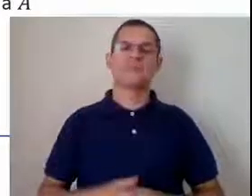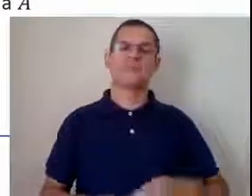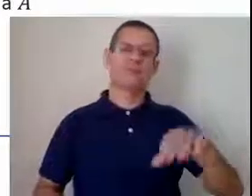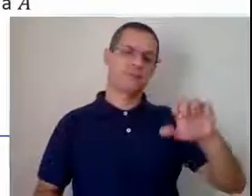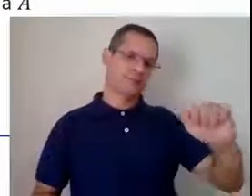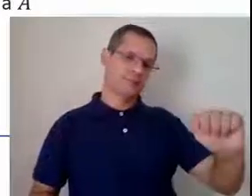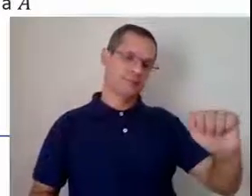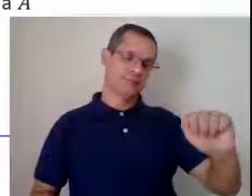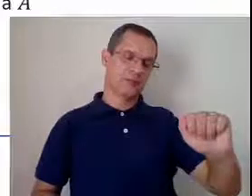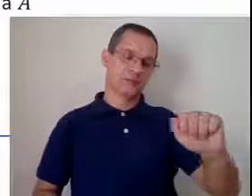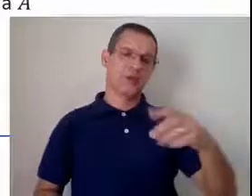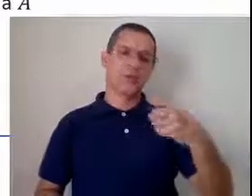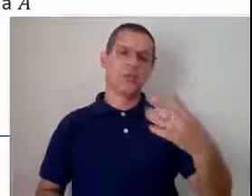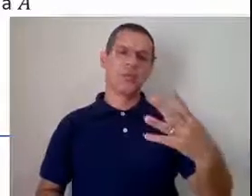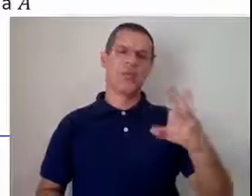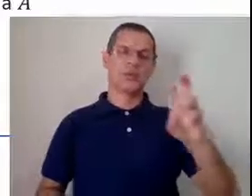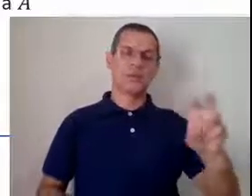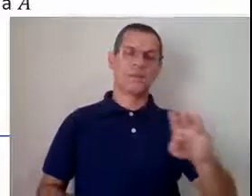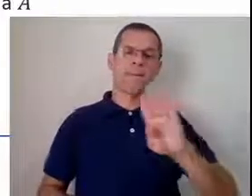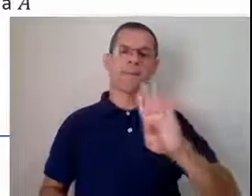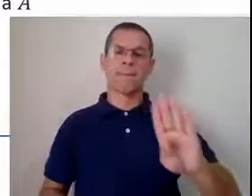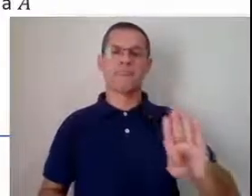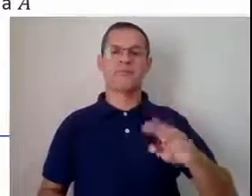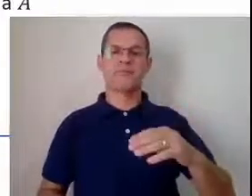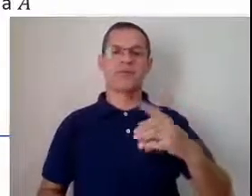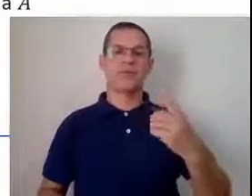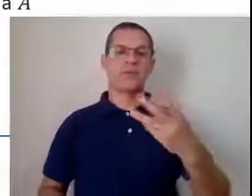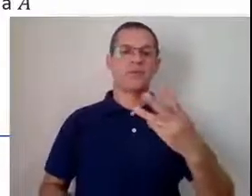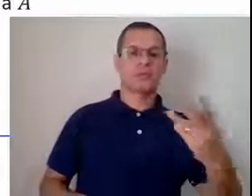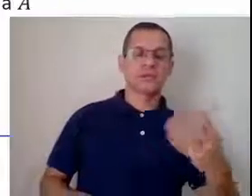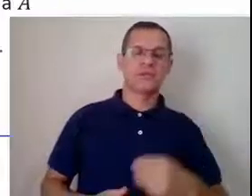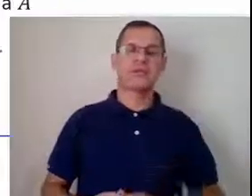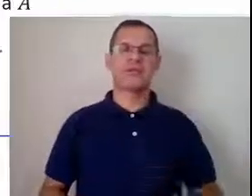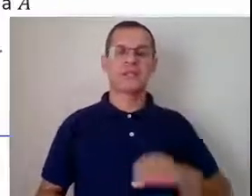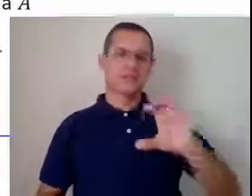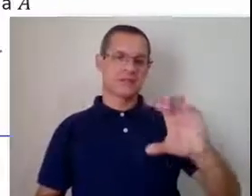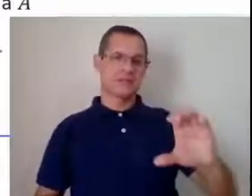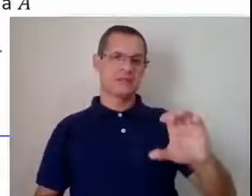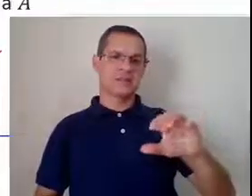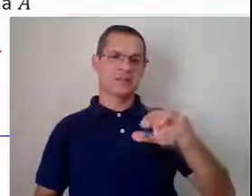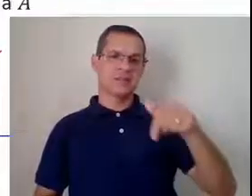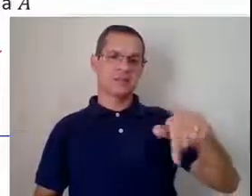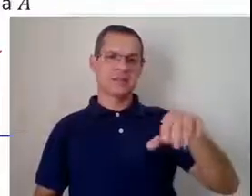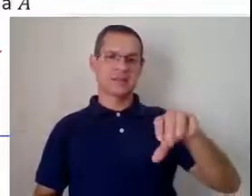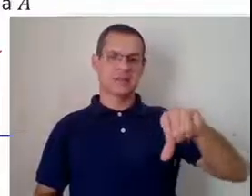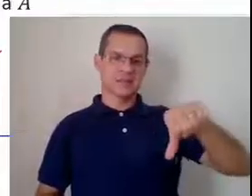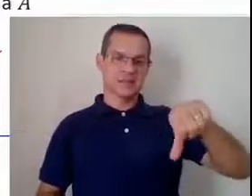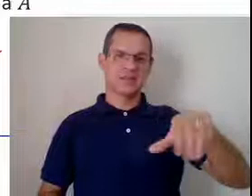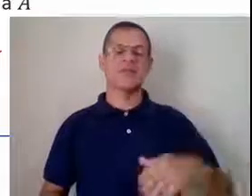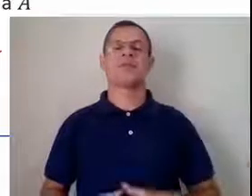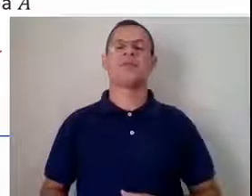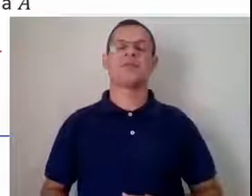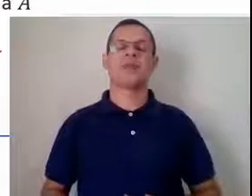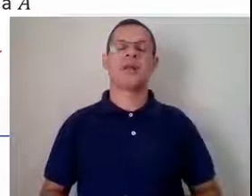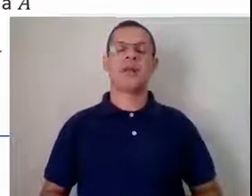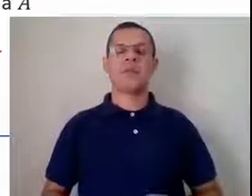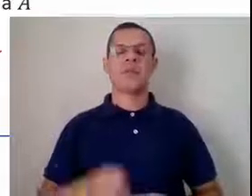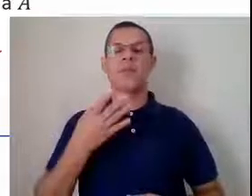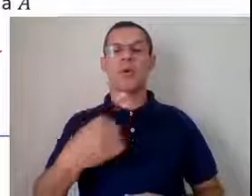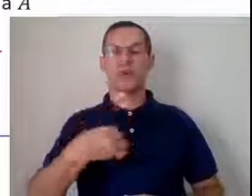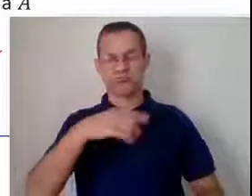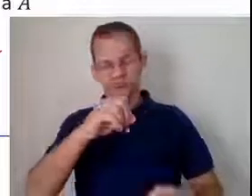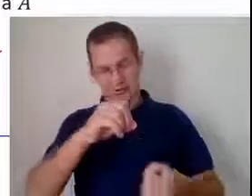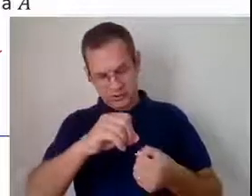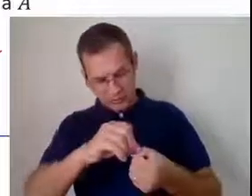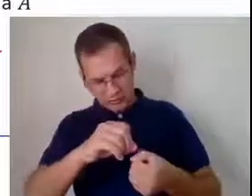A, 1, 4 e 5, B, 1 e 3, C, 7 e 9. Bem, se eu